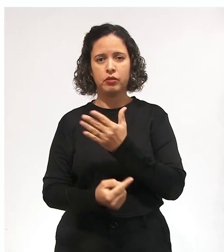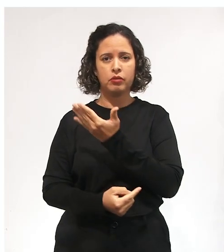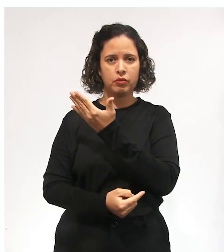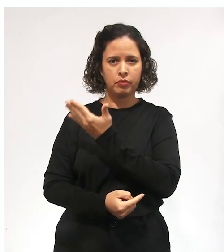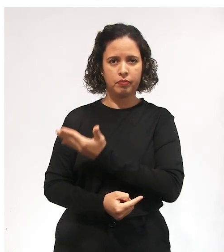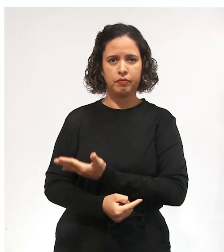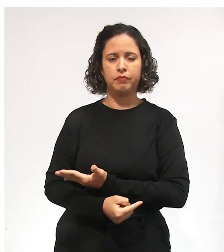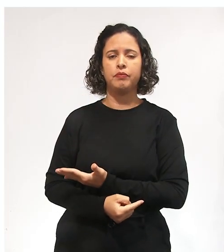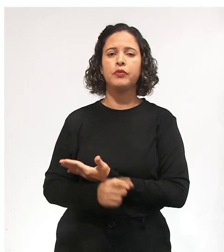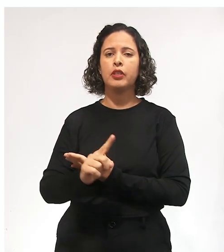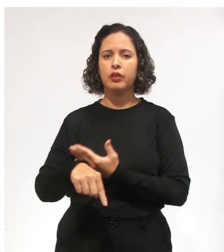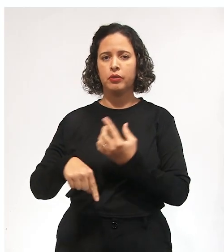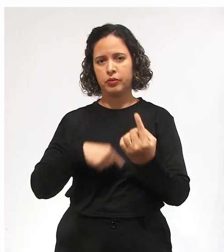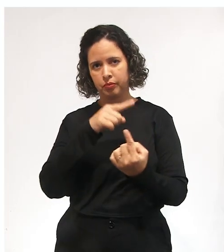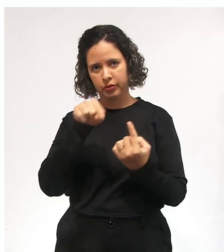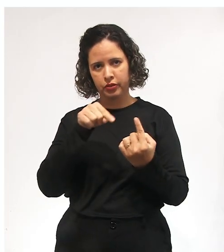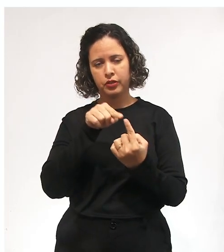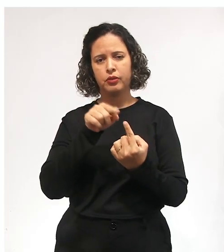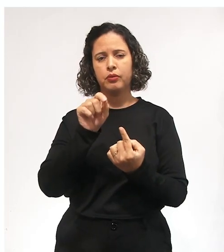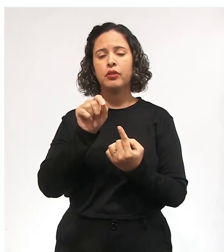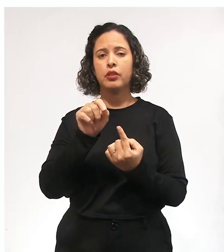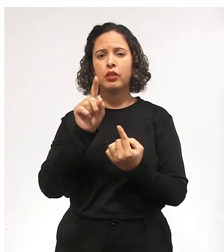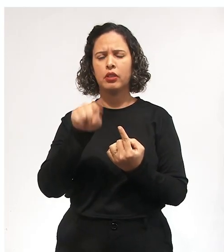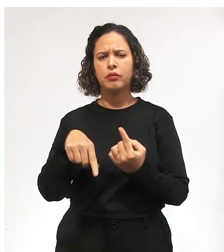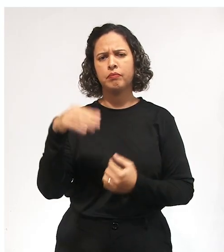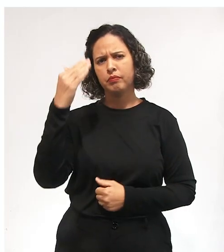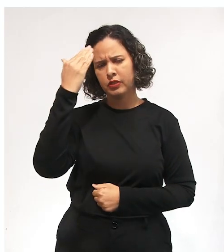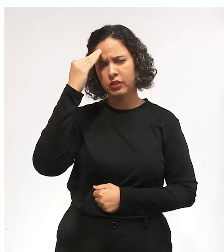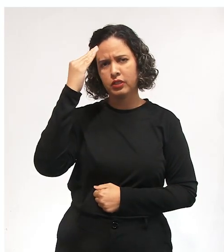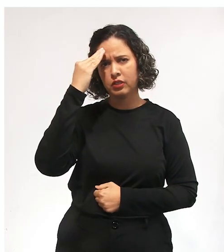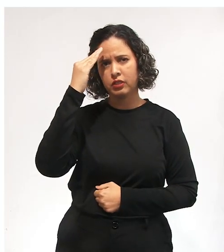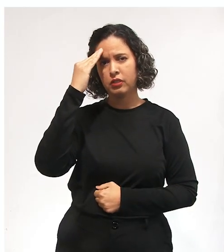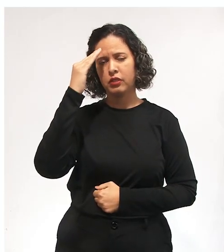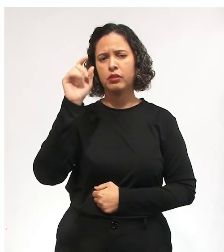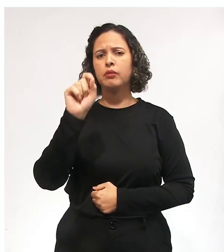o objetivo da aula, que é compreender